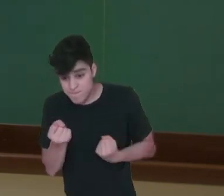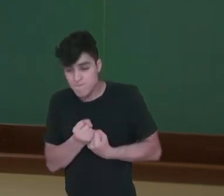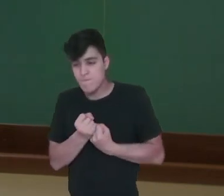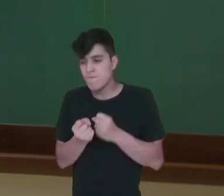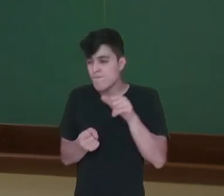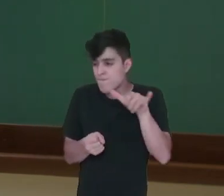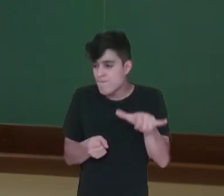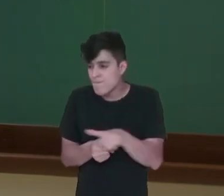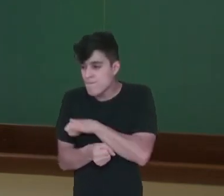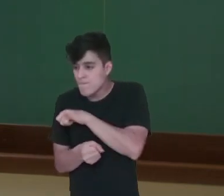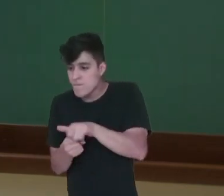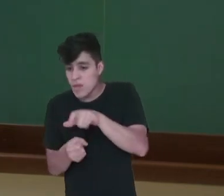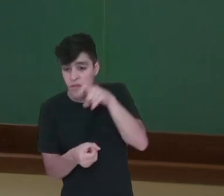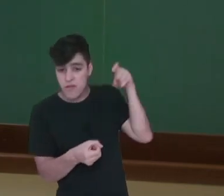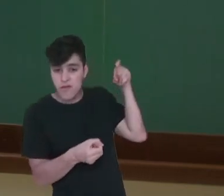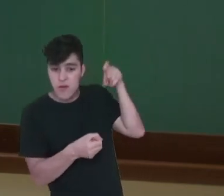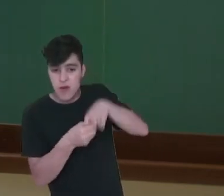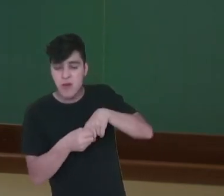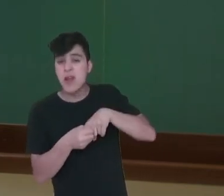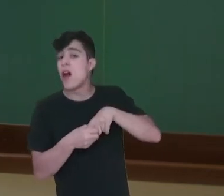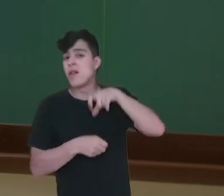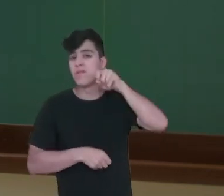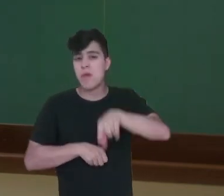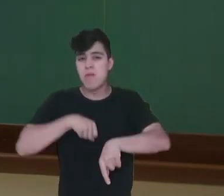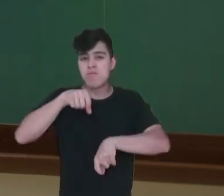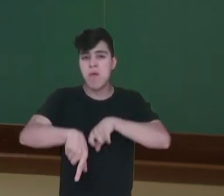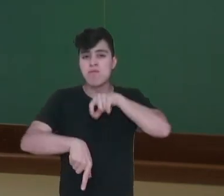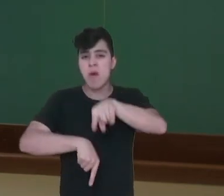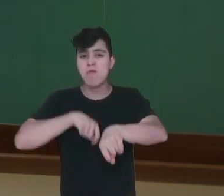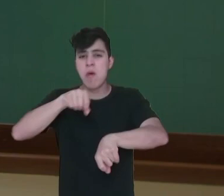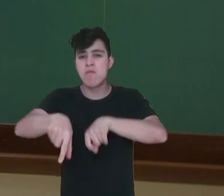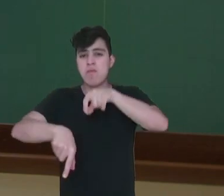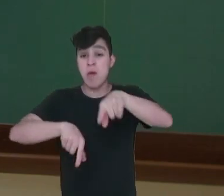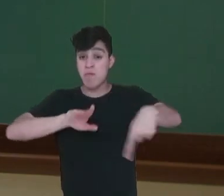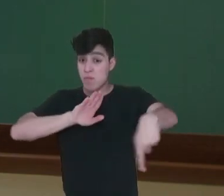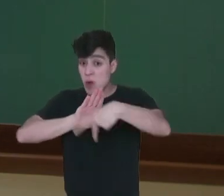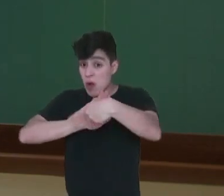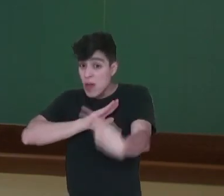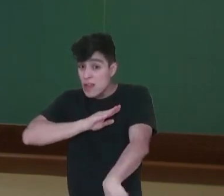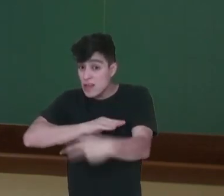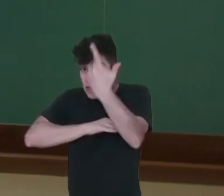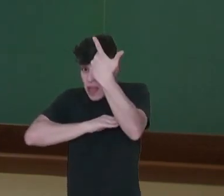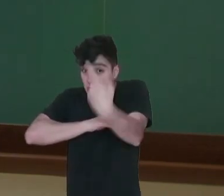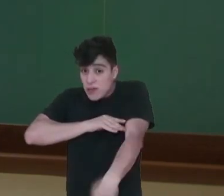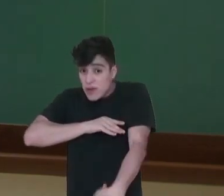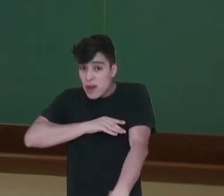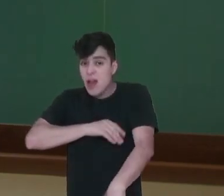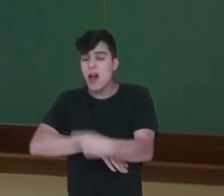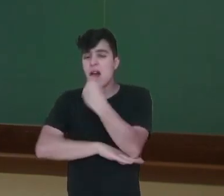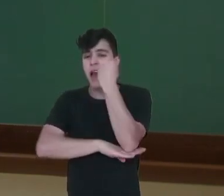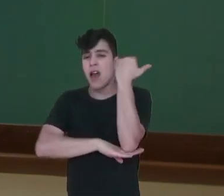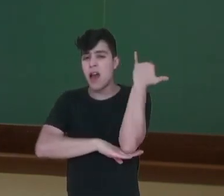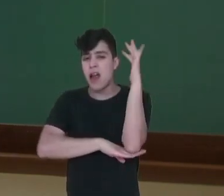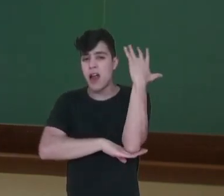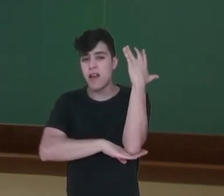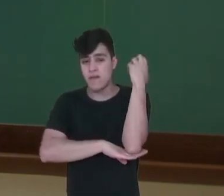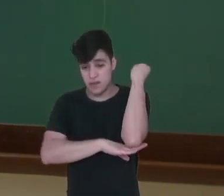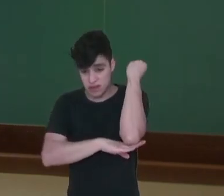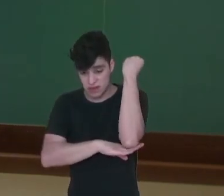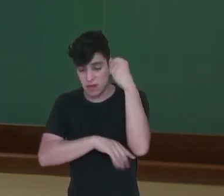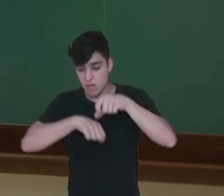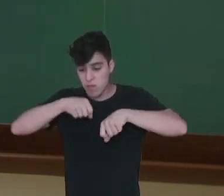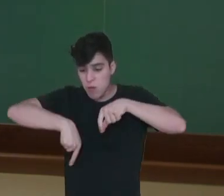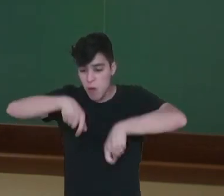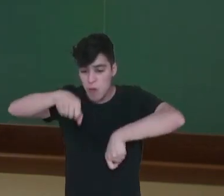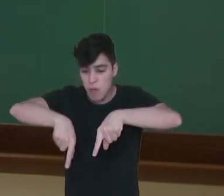recuperação ambiental, plantio de árvores nativas, de árvores que são naturais daquela área. Então, é outro